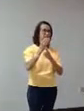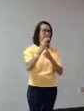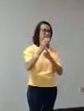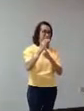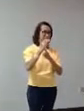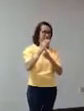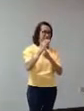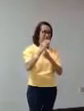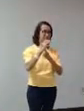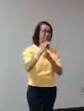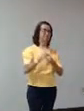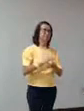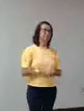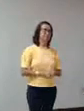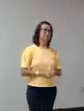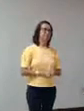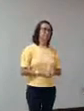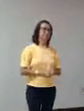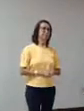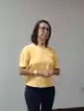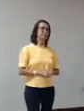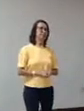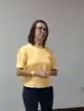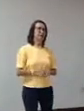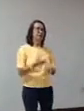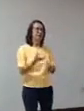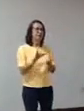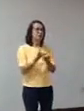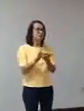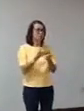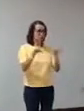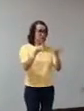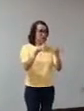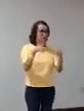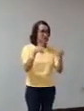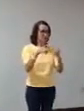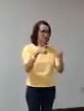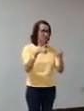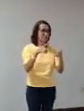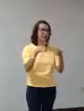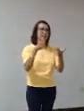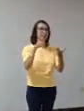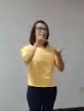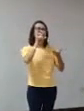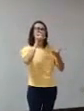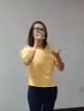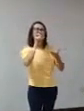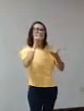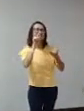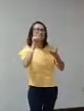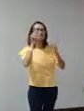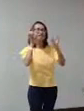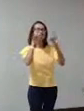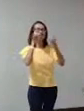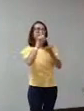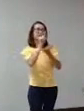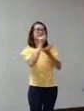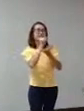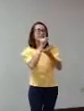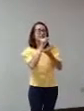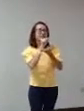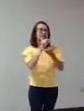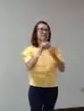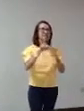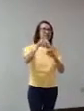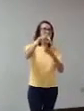chega no momento da música, pássaro, melodia, enfim, notas